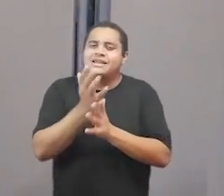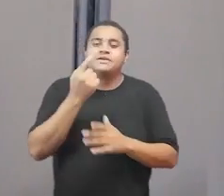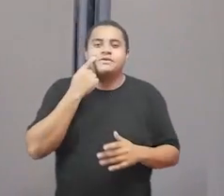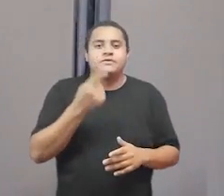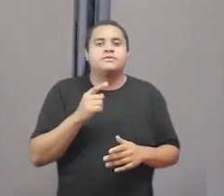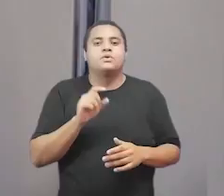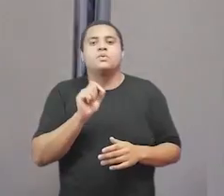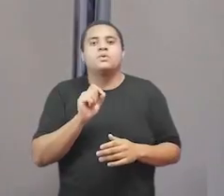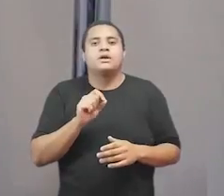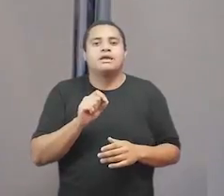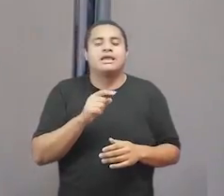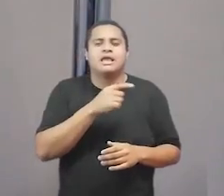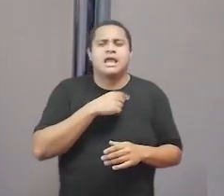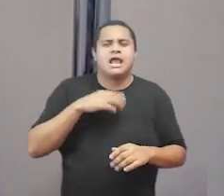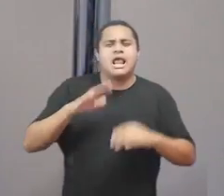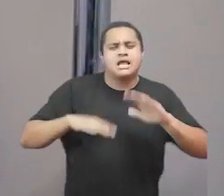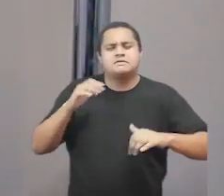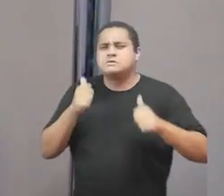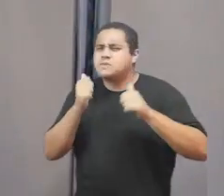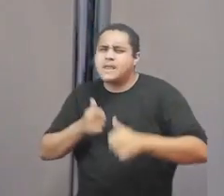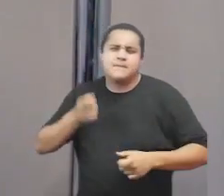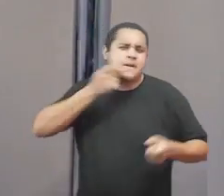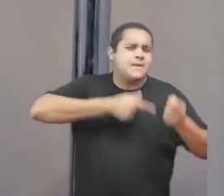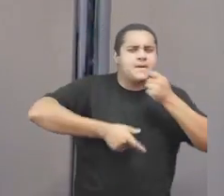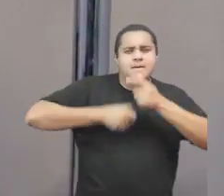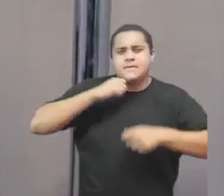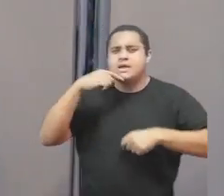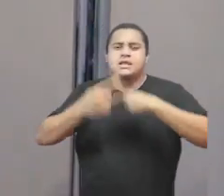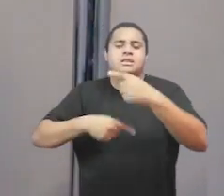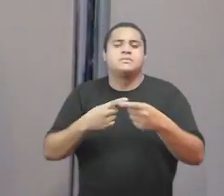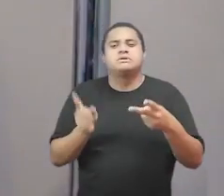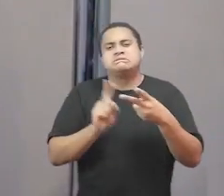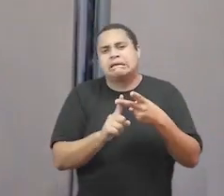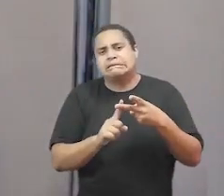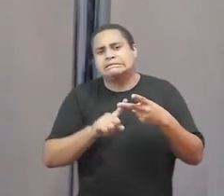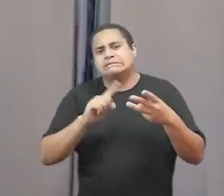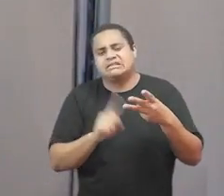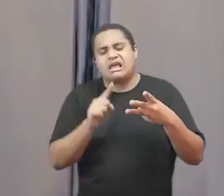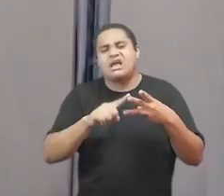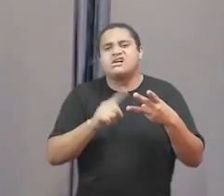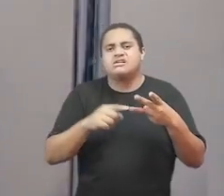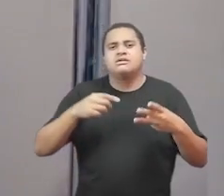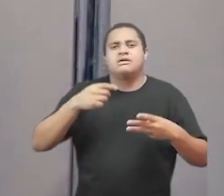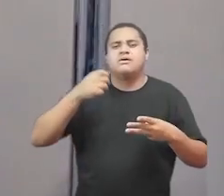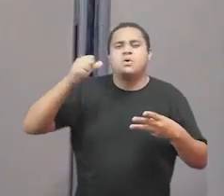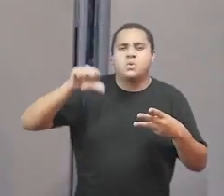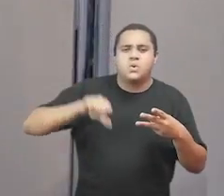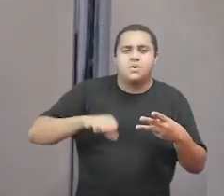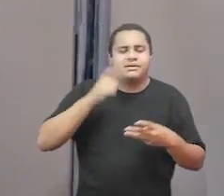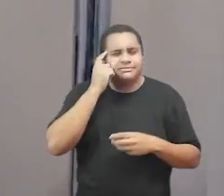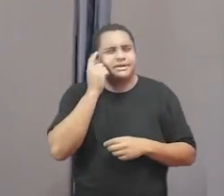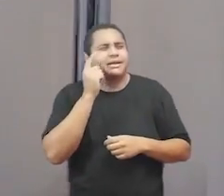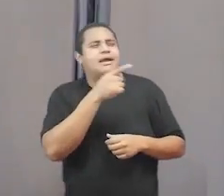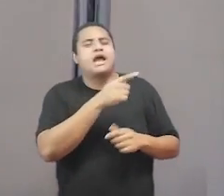que eu já vi um open mic mandando super bem, incrivelmente bem, e aí na segunda vez que ele vai fazer, na terceira, ele já manda mal, e a gente já